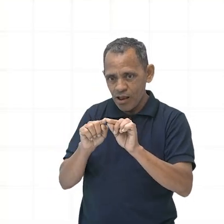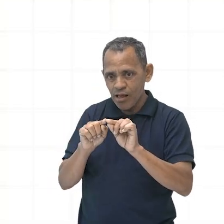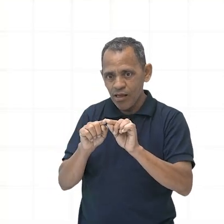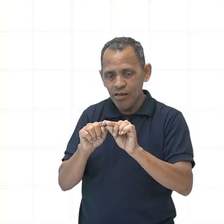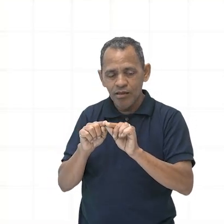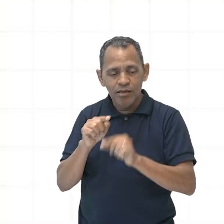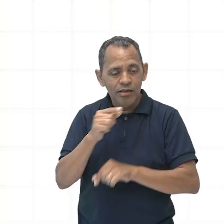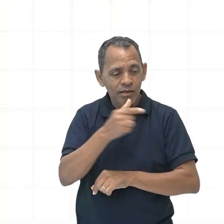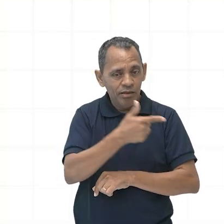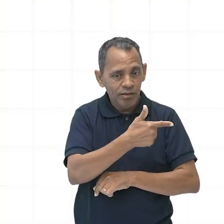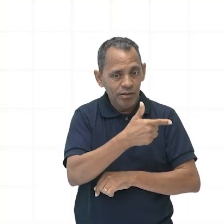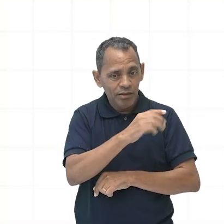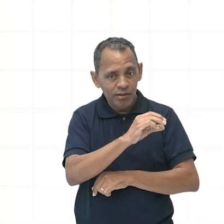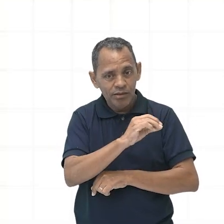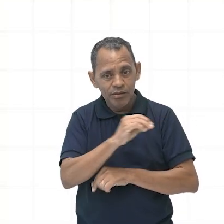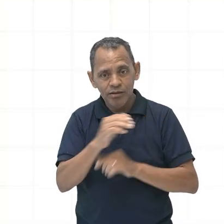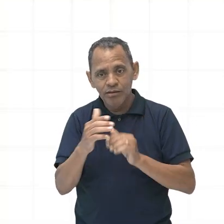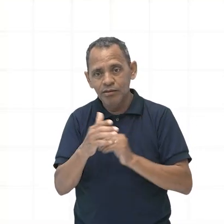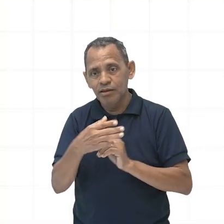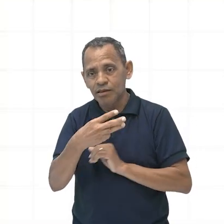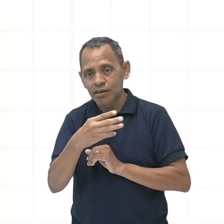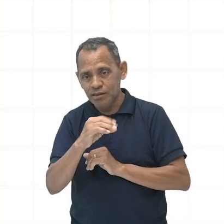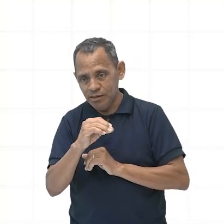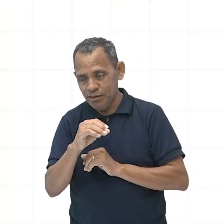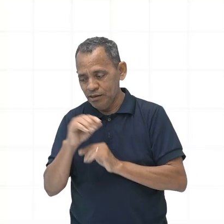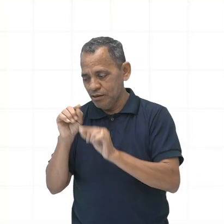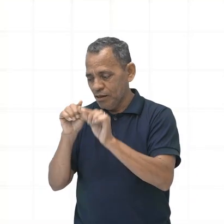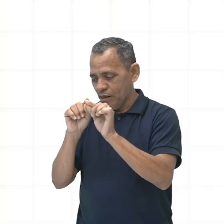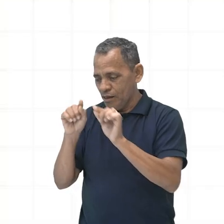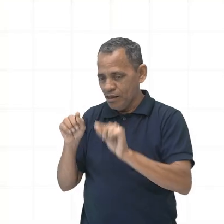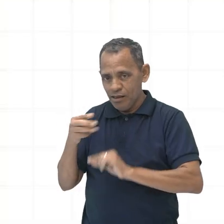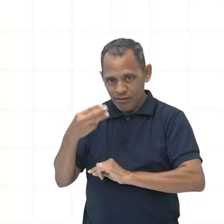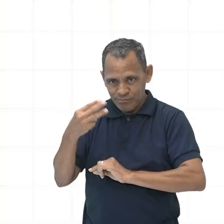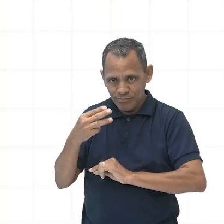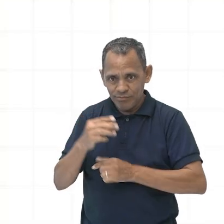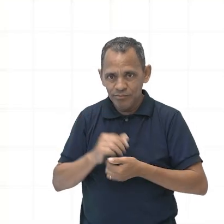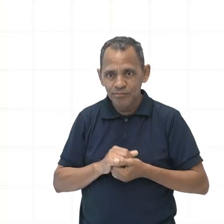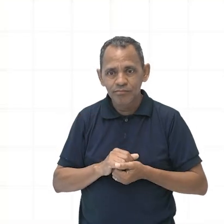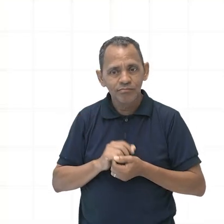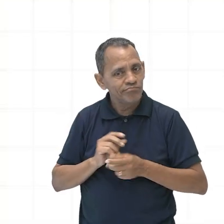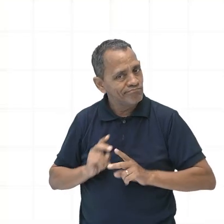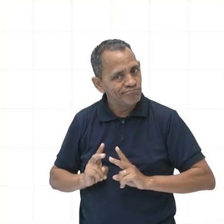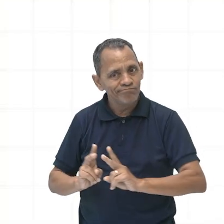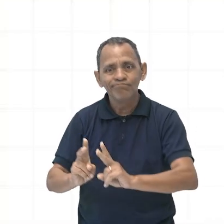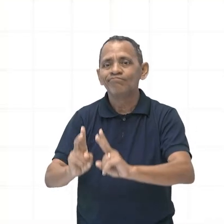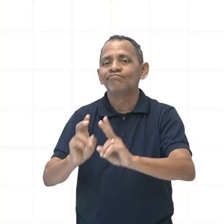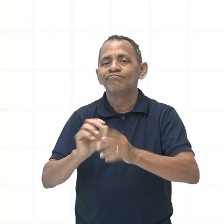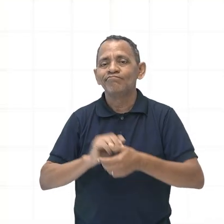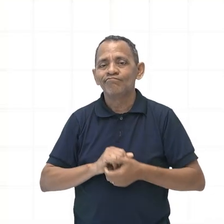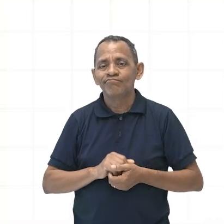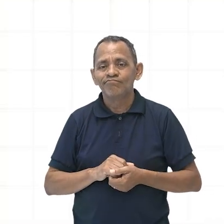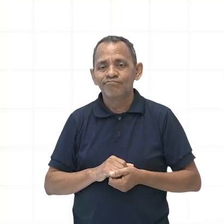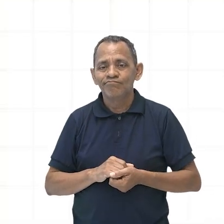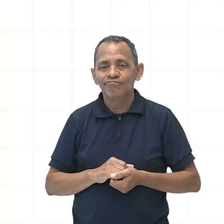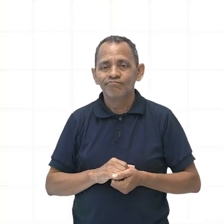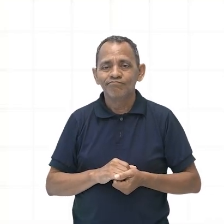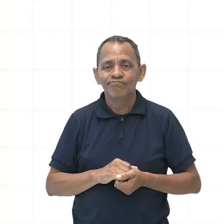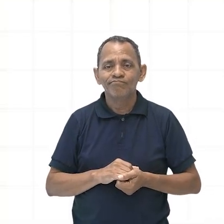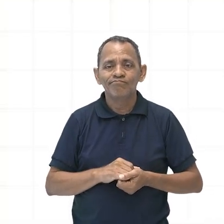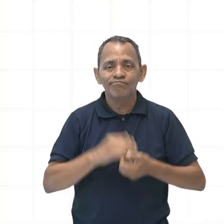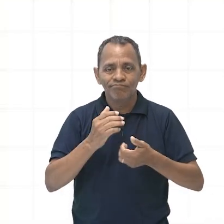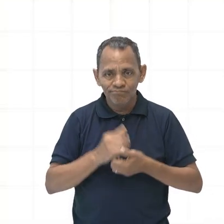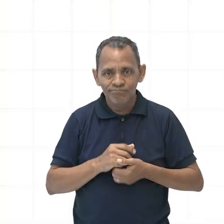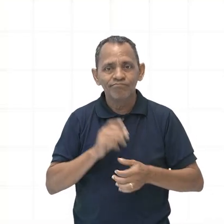a 30, ele vai estar aqui nesse terceiro pentágono, e assim sucessivamente. Então,